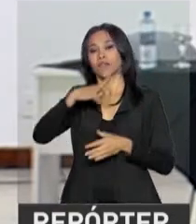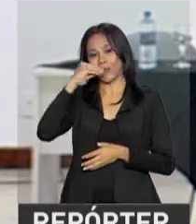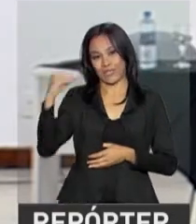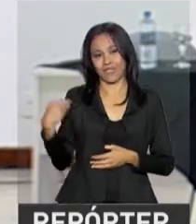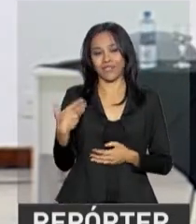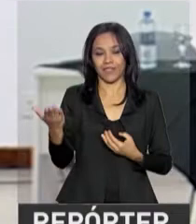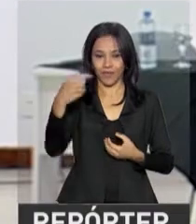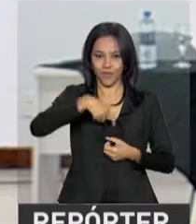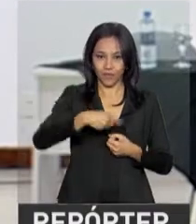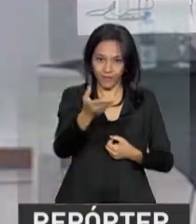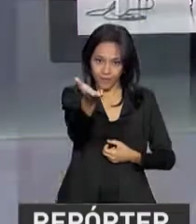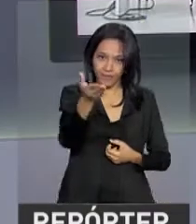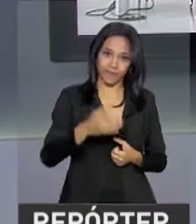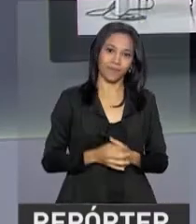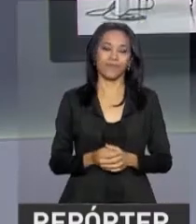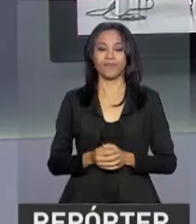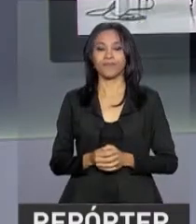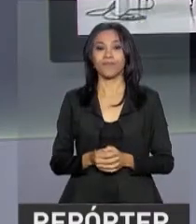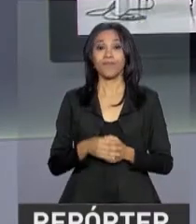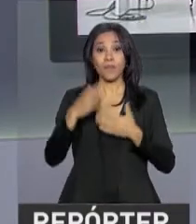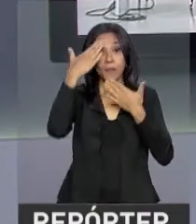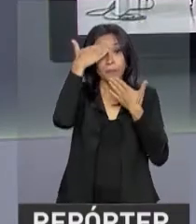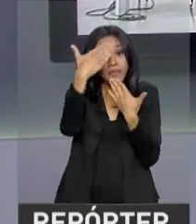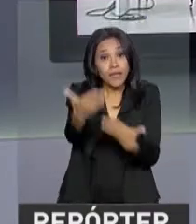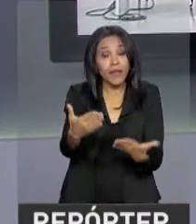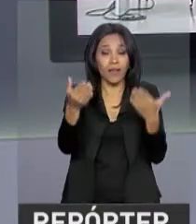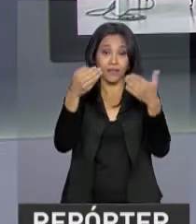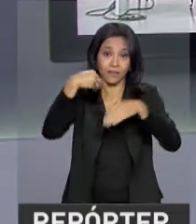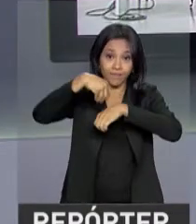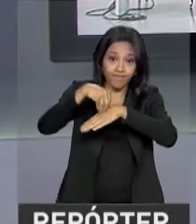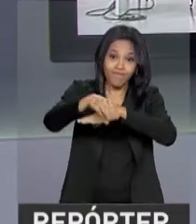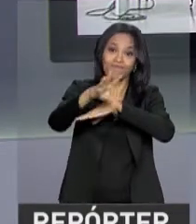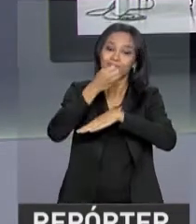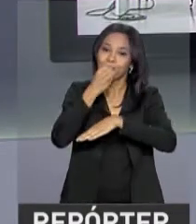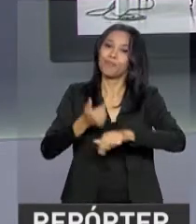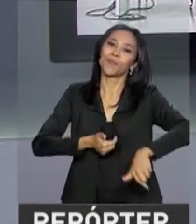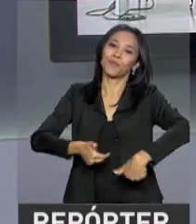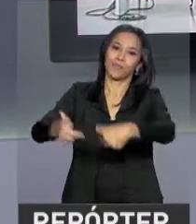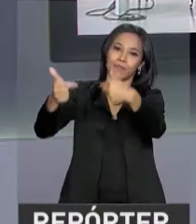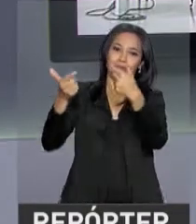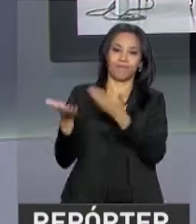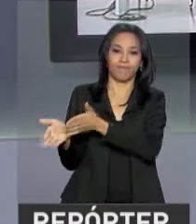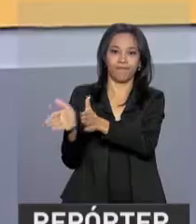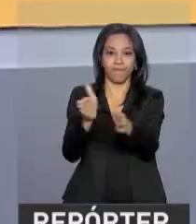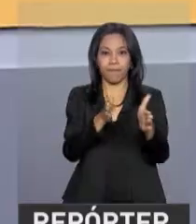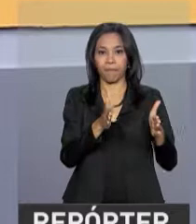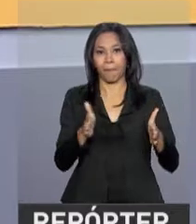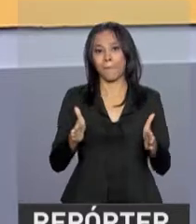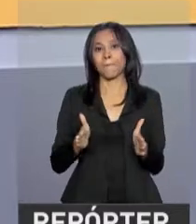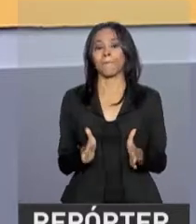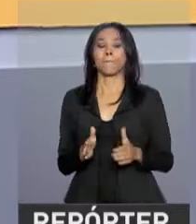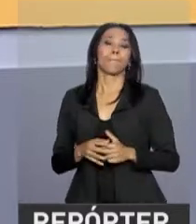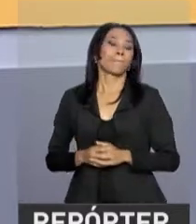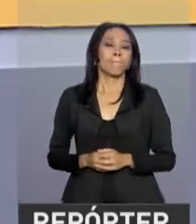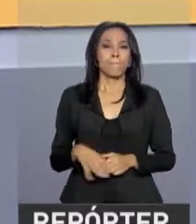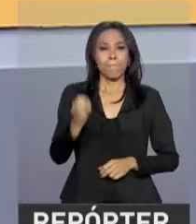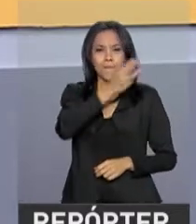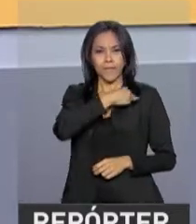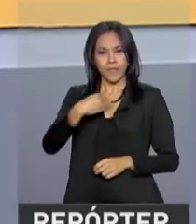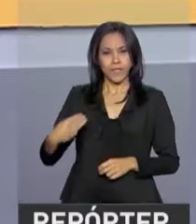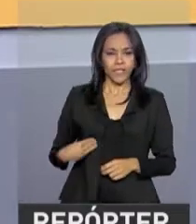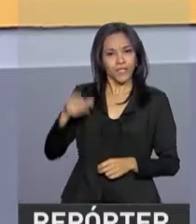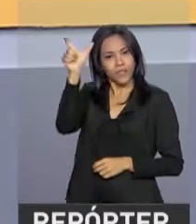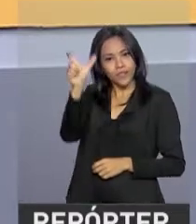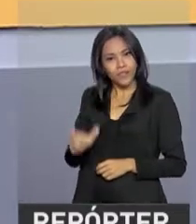voto com você e thaissa muito obrigada nem pelas suas informações um bom trabalho pra você aí o ministro das cidades